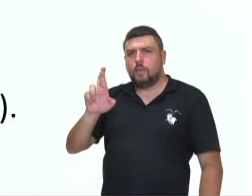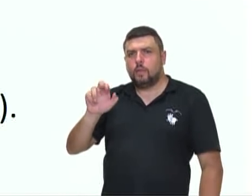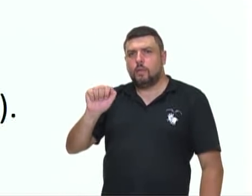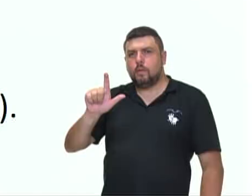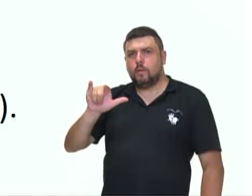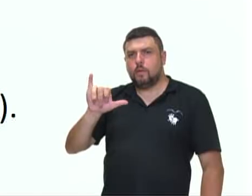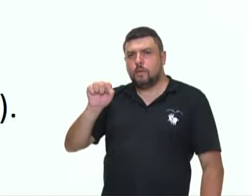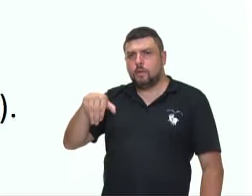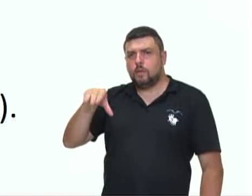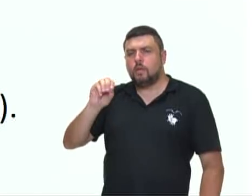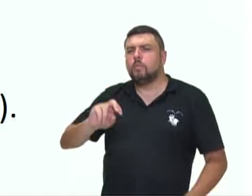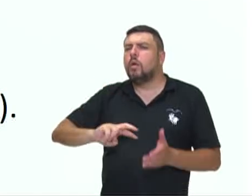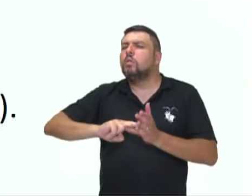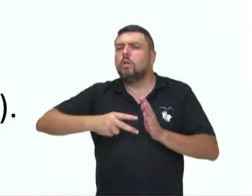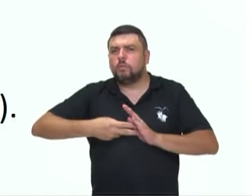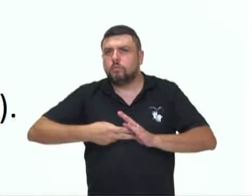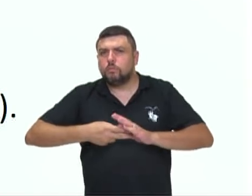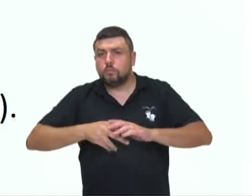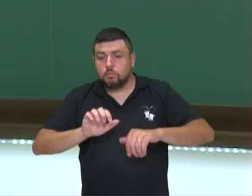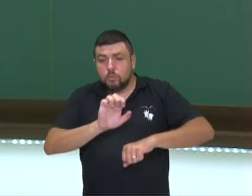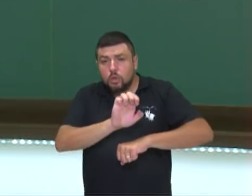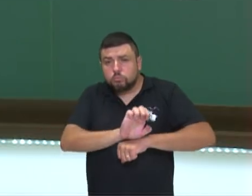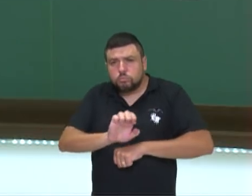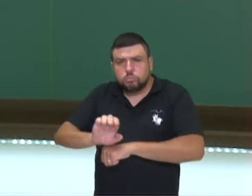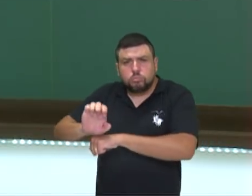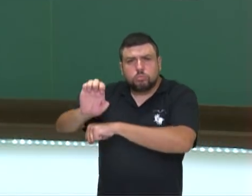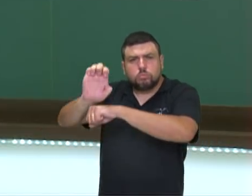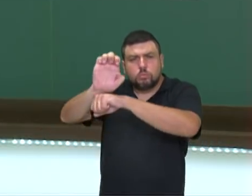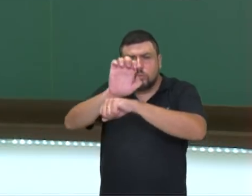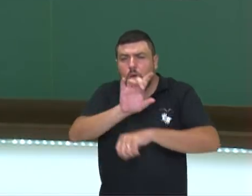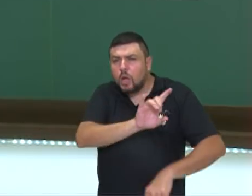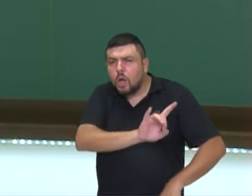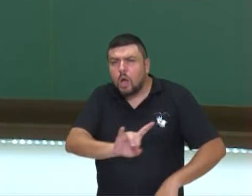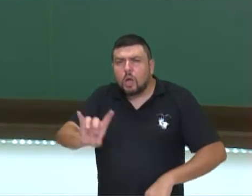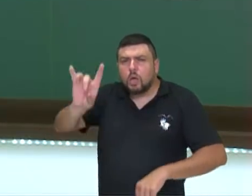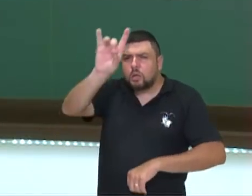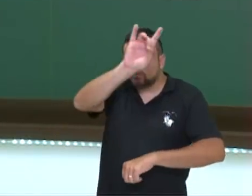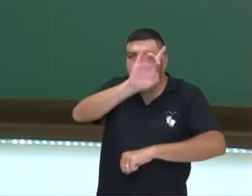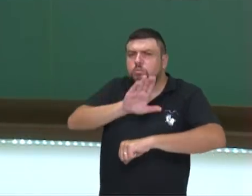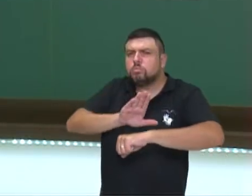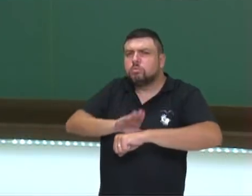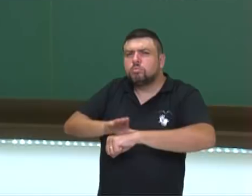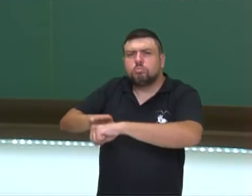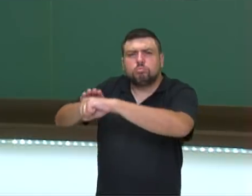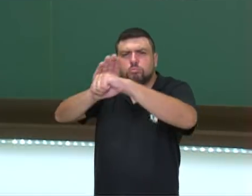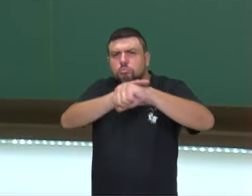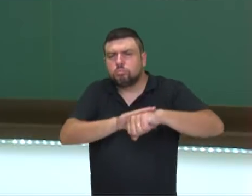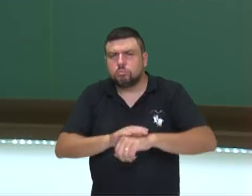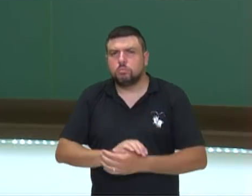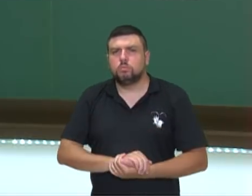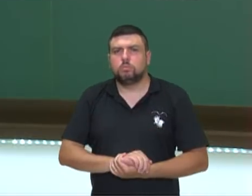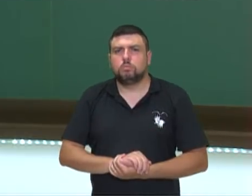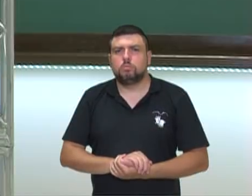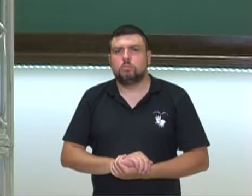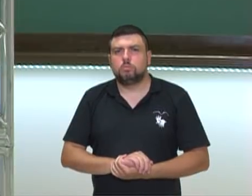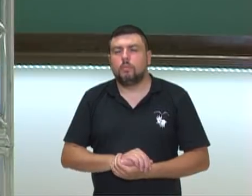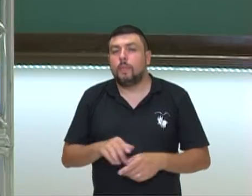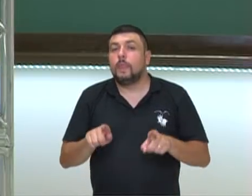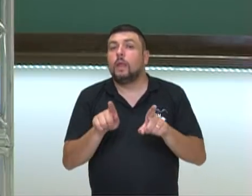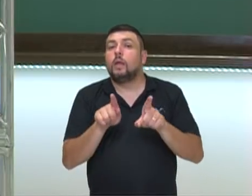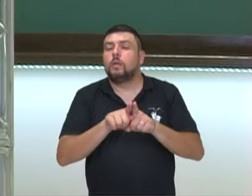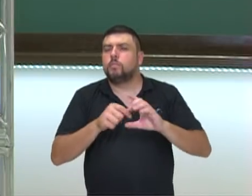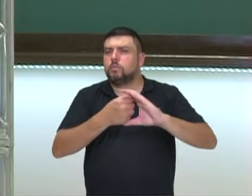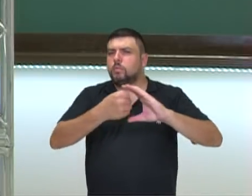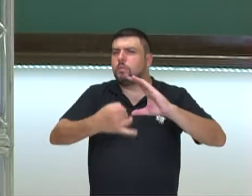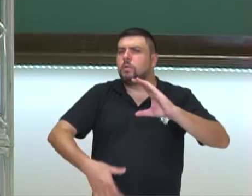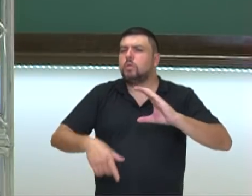estados poderem criar aí suas leis próprias e se organizarem de maneira mais própria. Outra característica é no